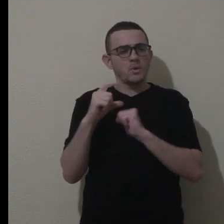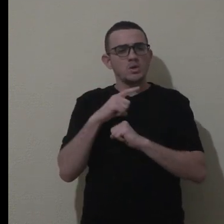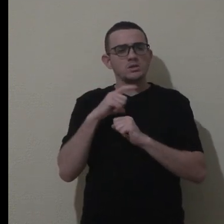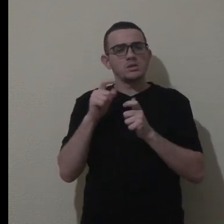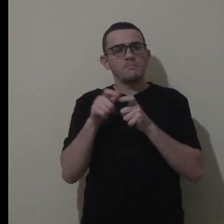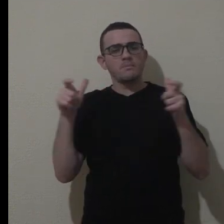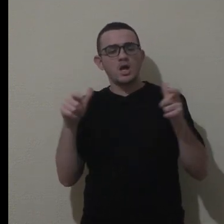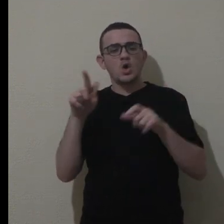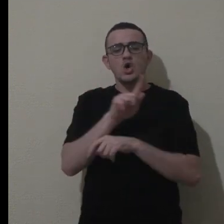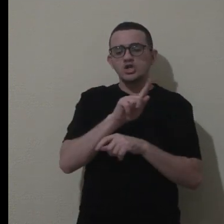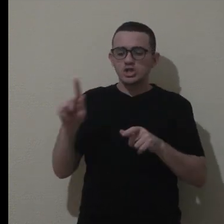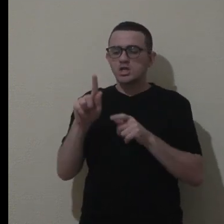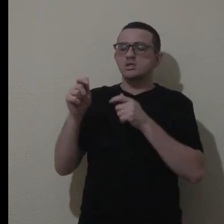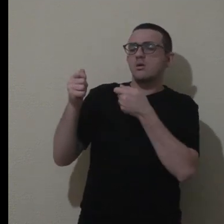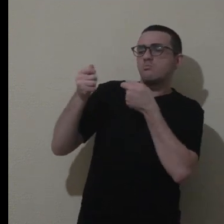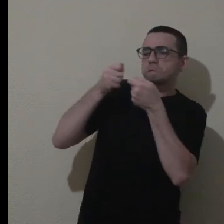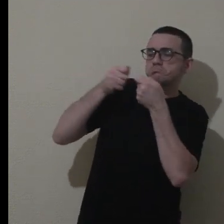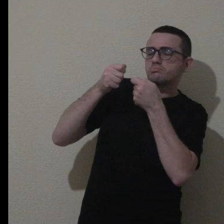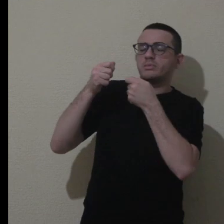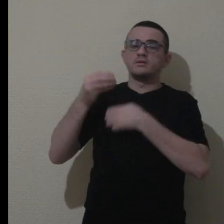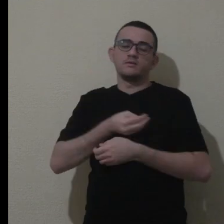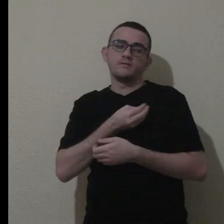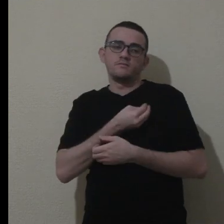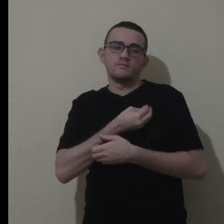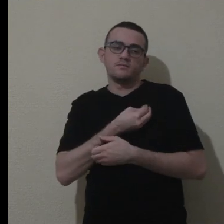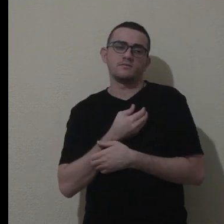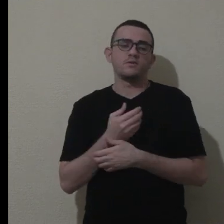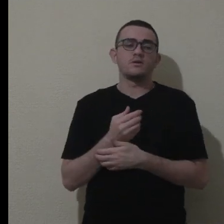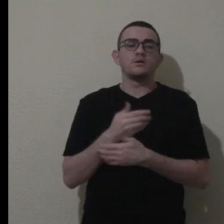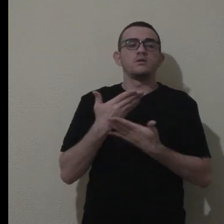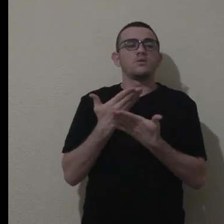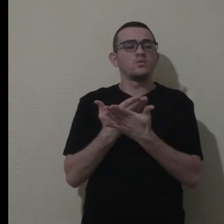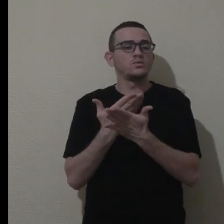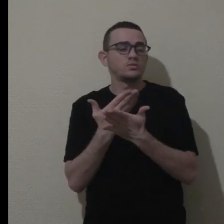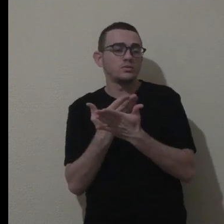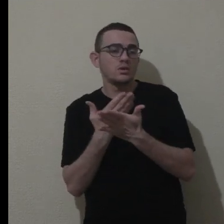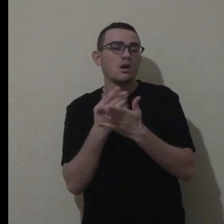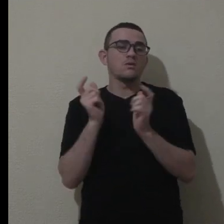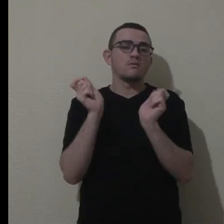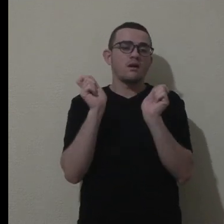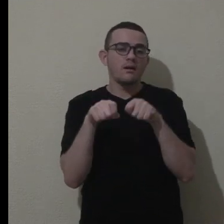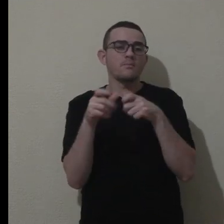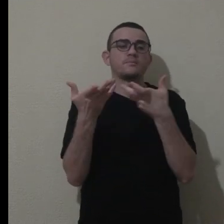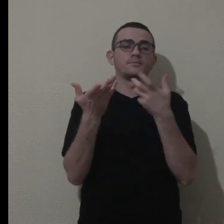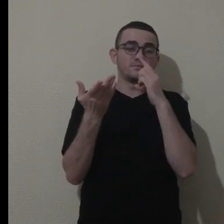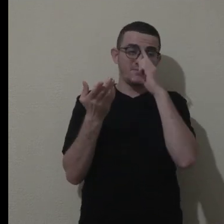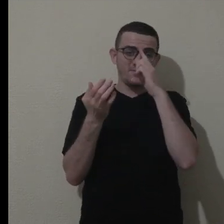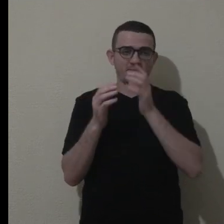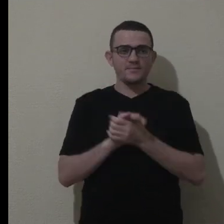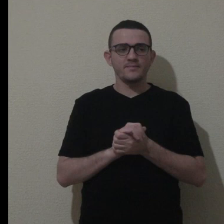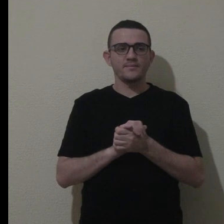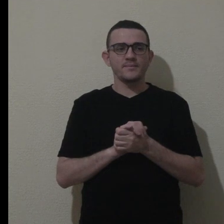possam ter maior autogestão das suas vidas. Então, quer dizer, está um estudo andando, então, para vocês verem as